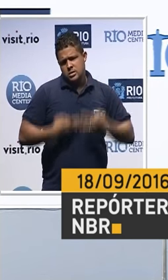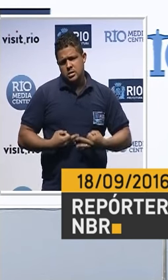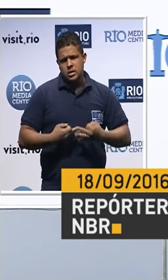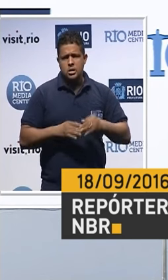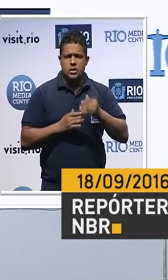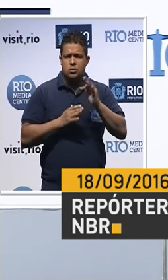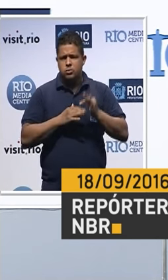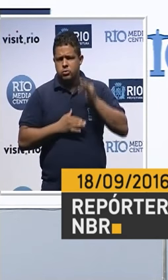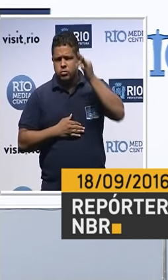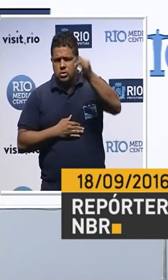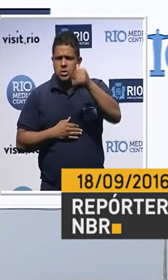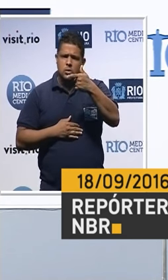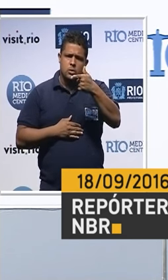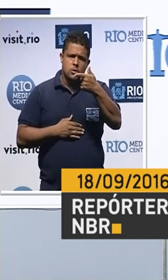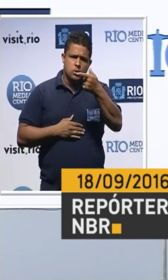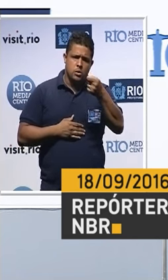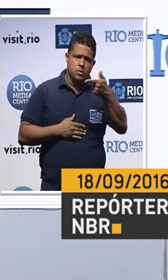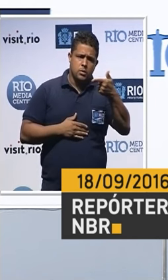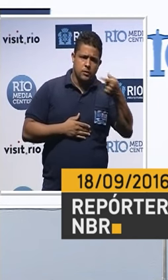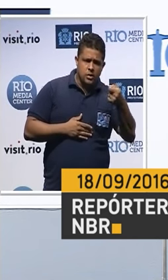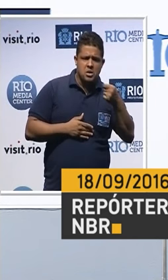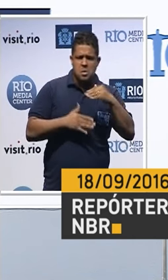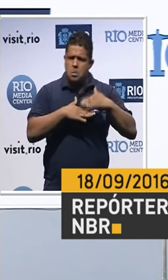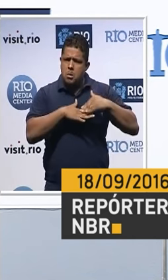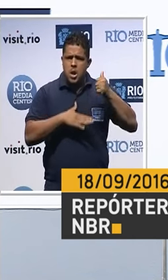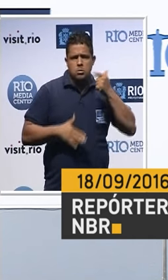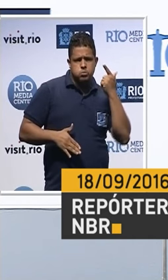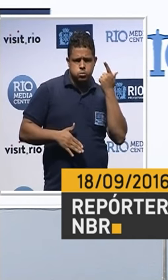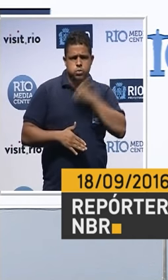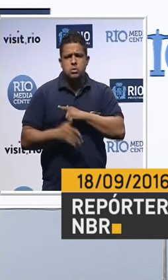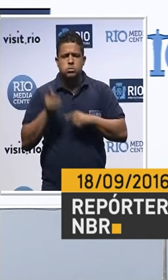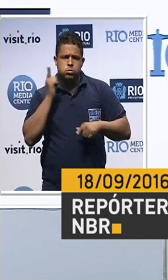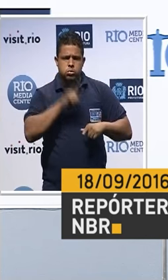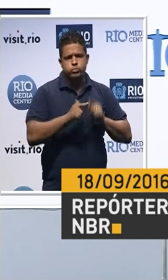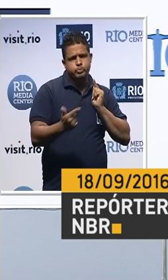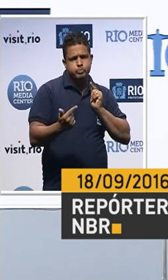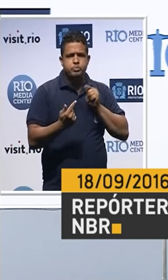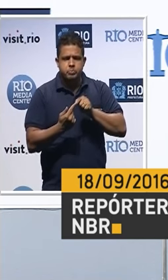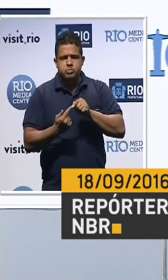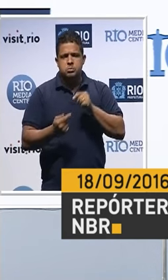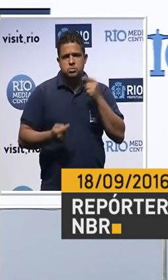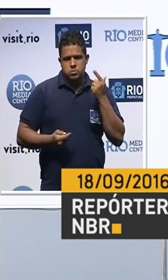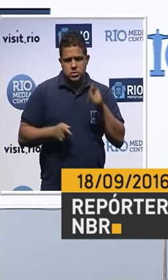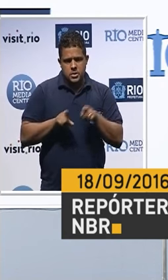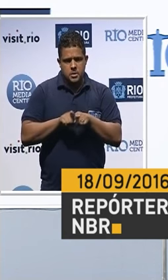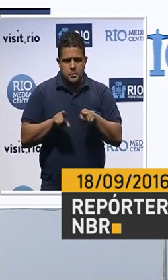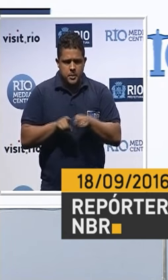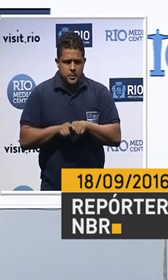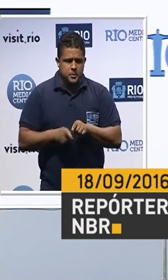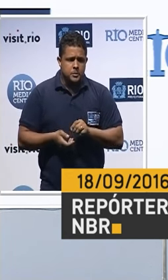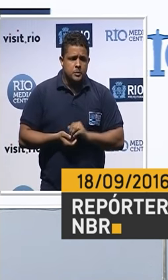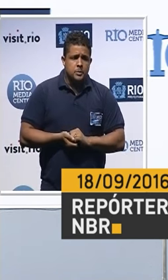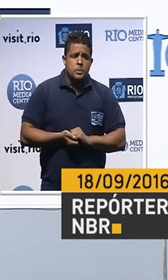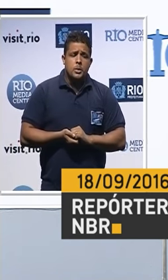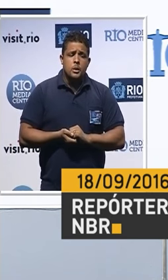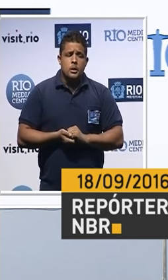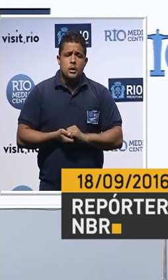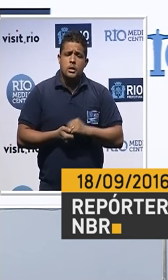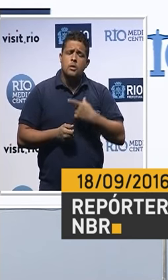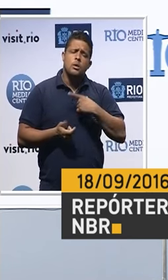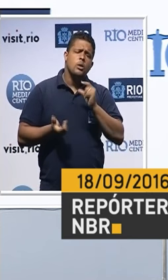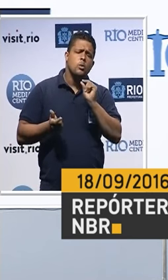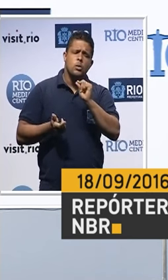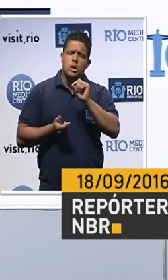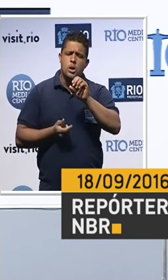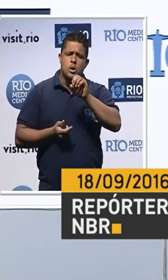a de 2020 será muito melhor do que a obtida em 2016. Com relação ao